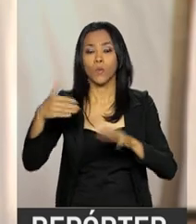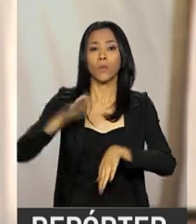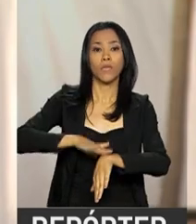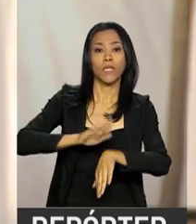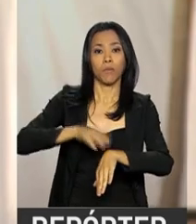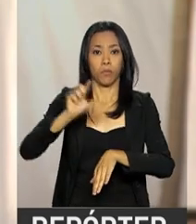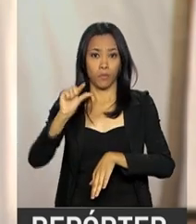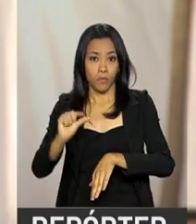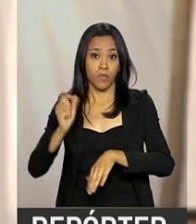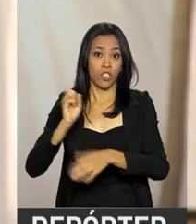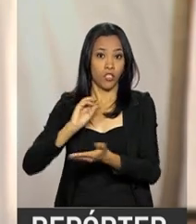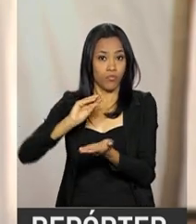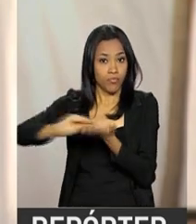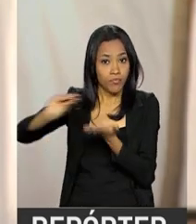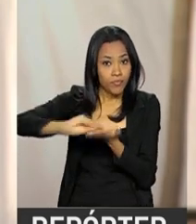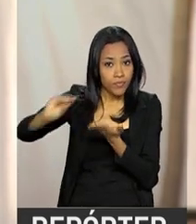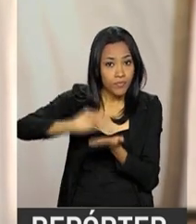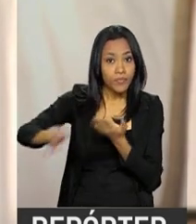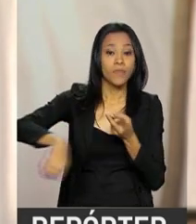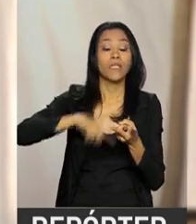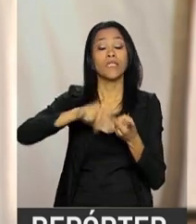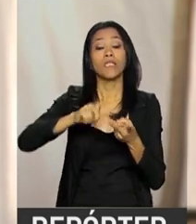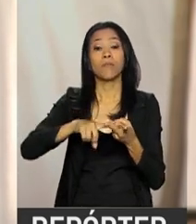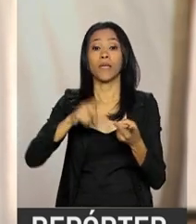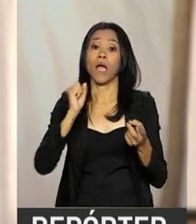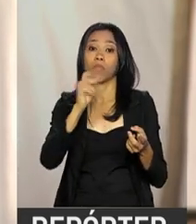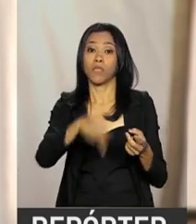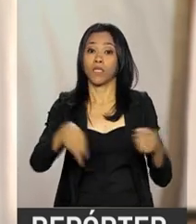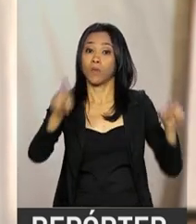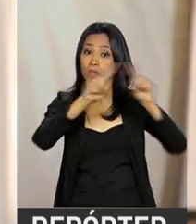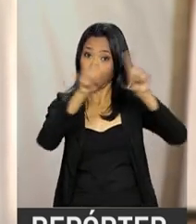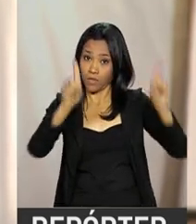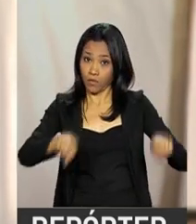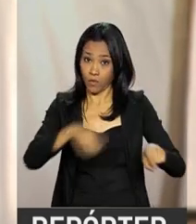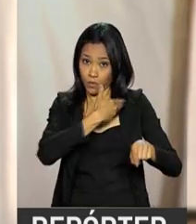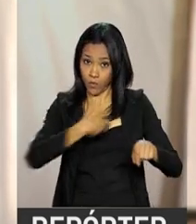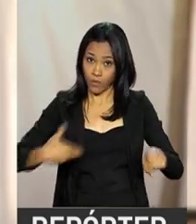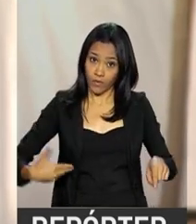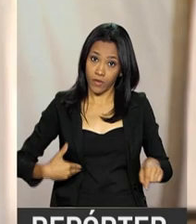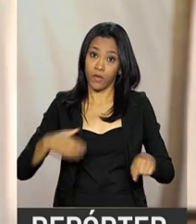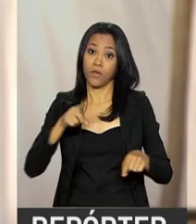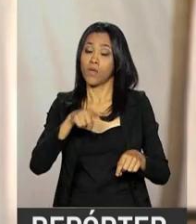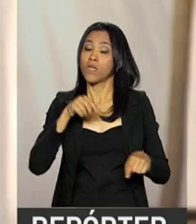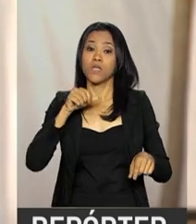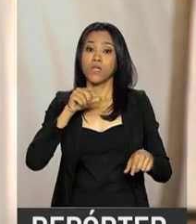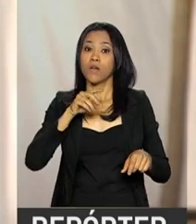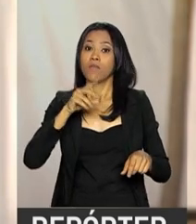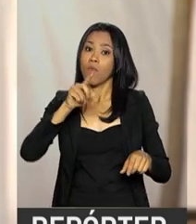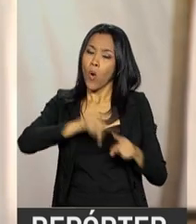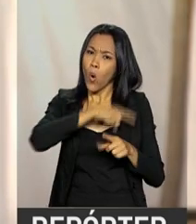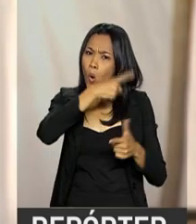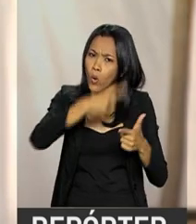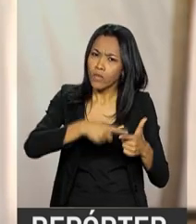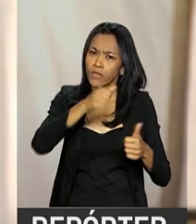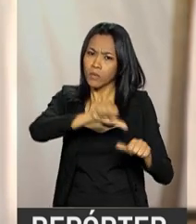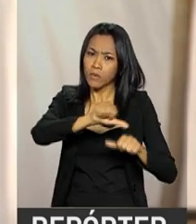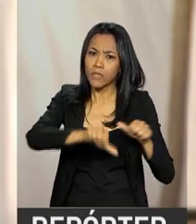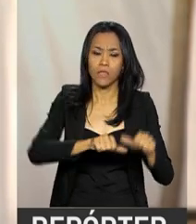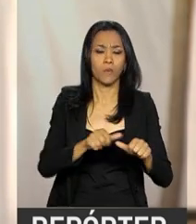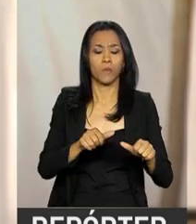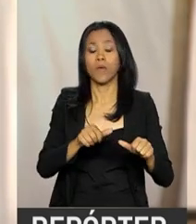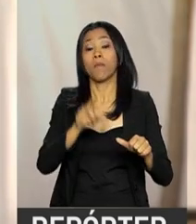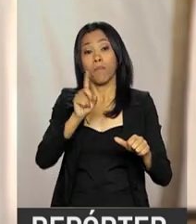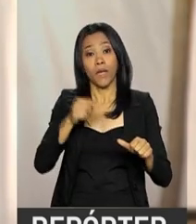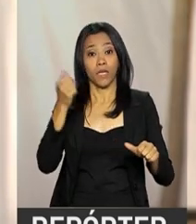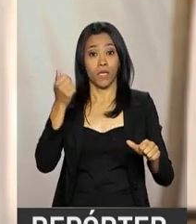mais rigidez em relação à aposentadoria de servidores públicos é satisfatório e não terá de ser alterado mais uma vez para que o governo consiga